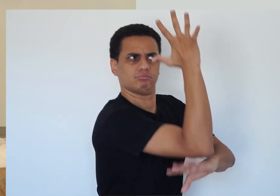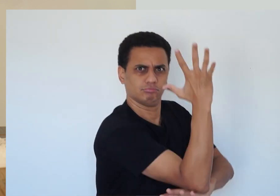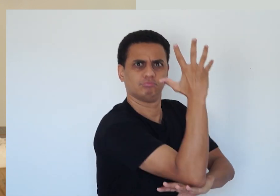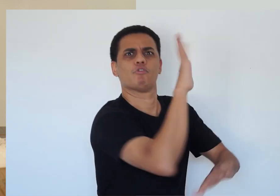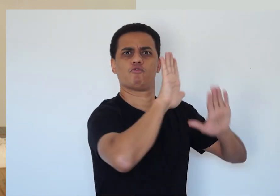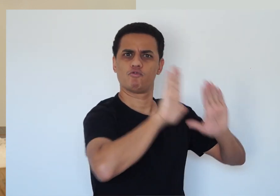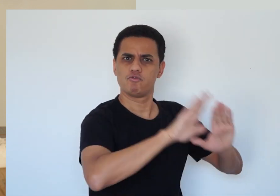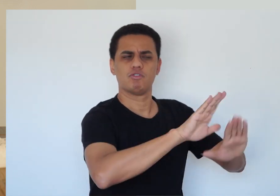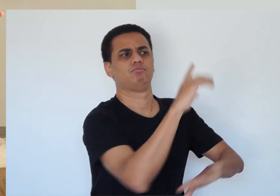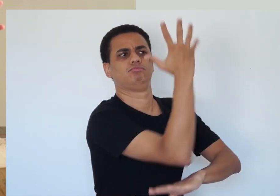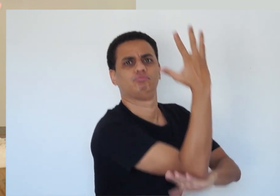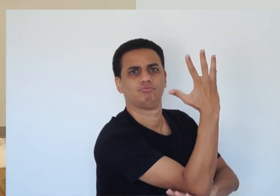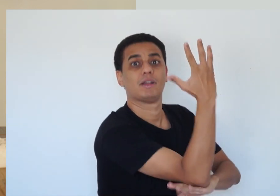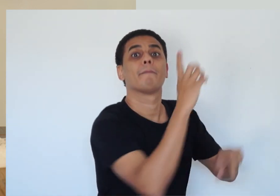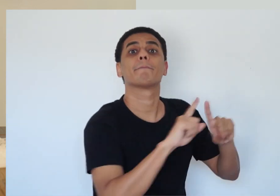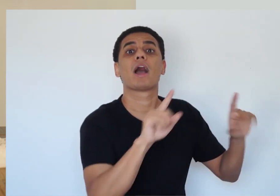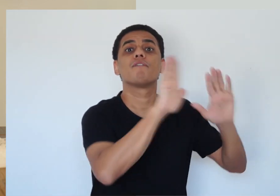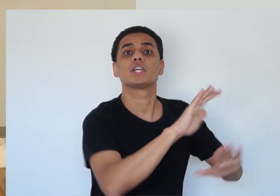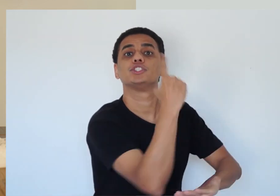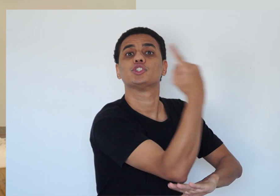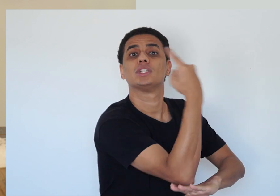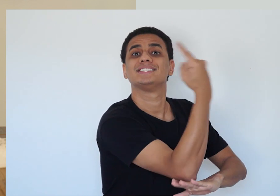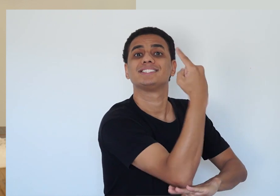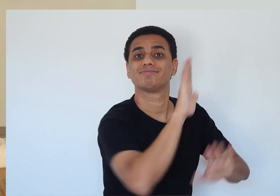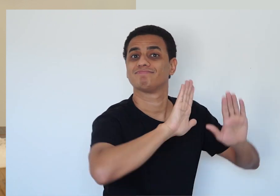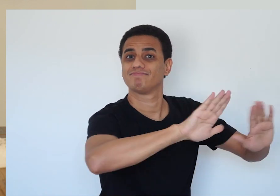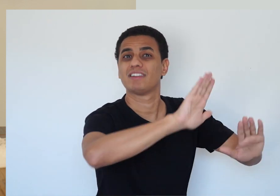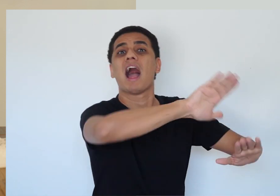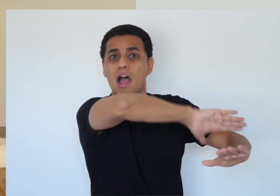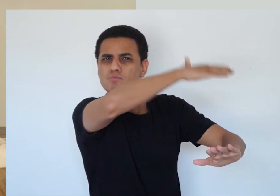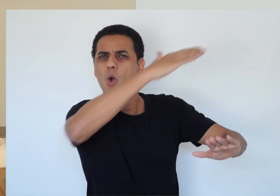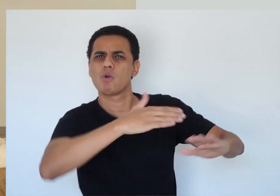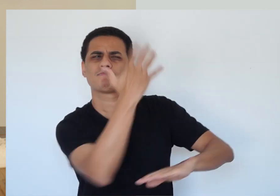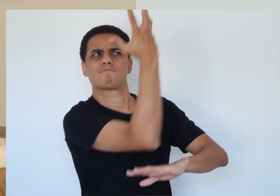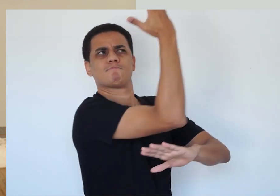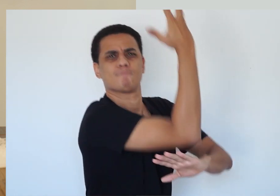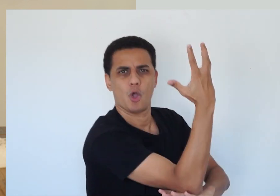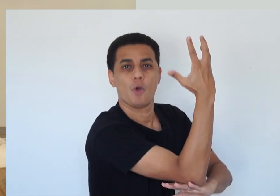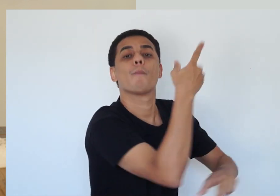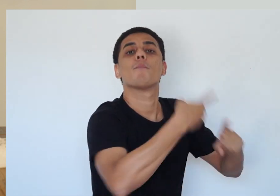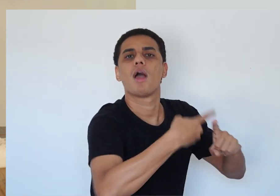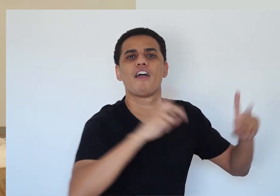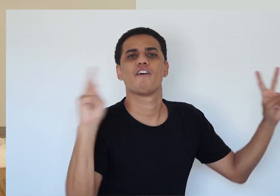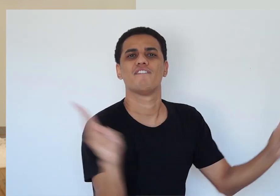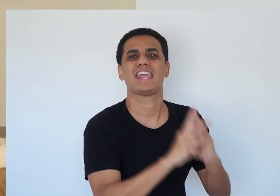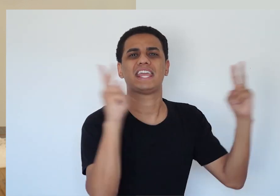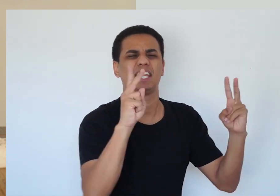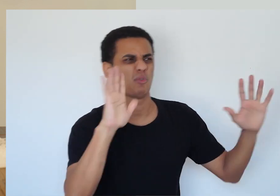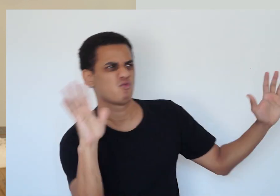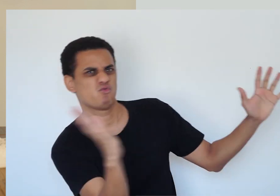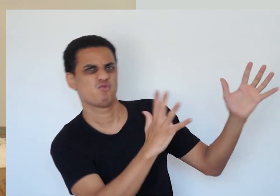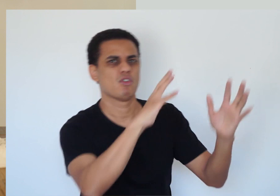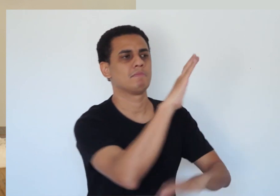eles então deixavam aquelas árvores solitárias no alto da colina para que elas pudessem enfrentar a força do vento